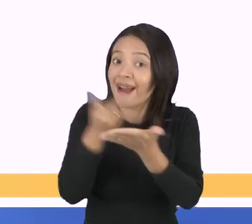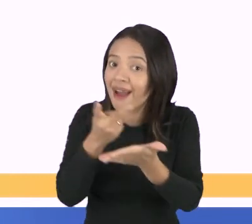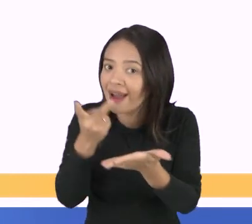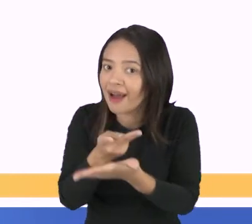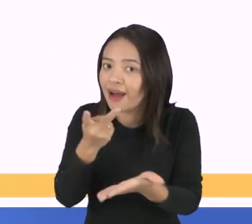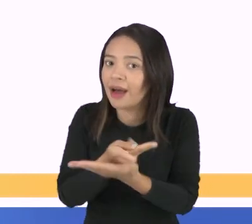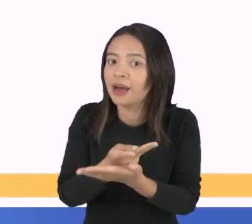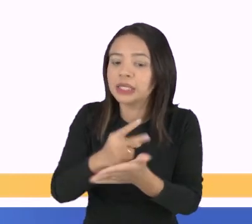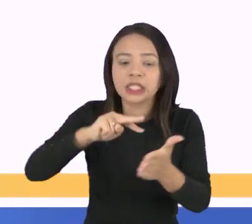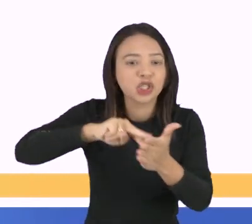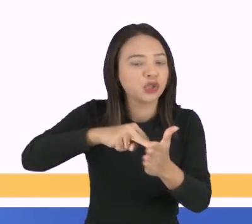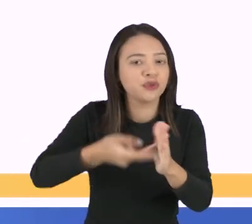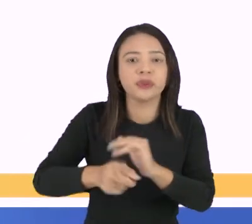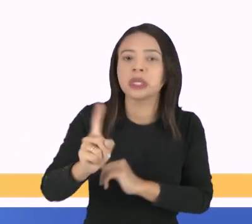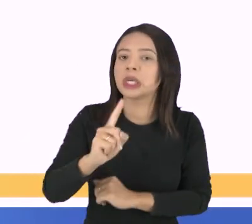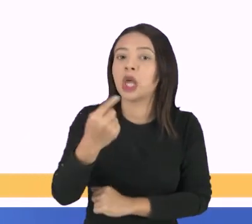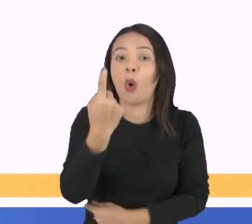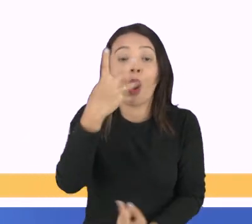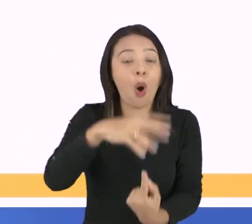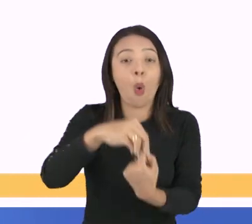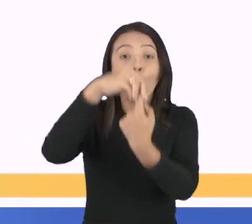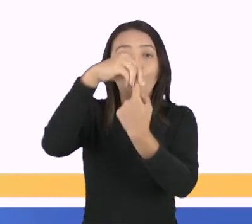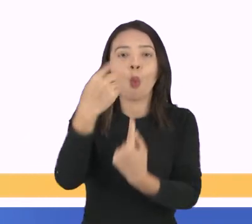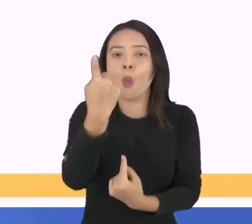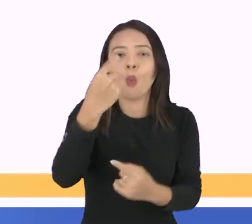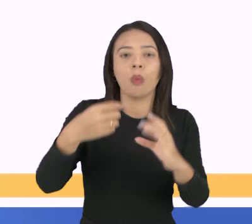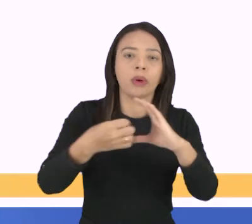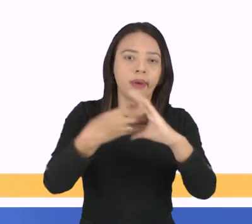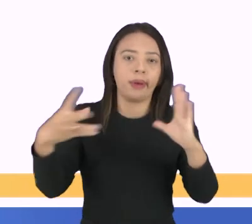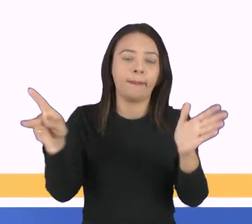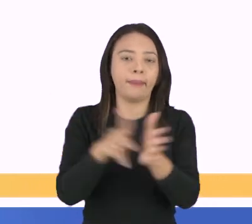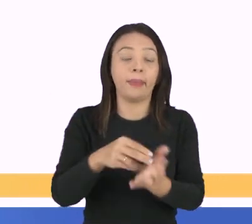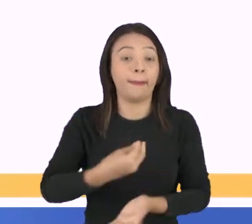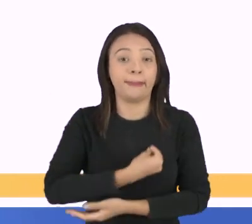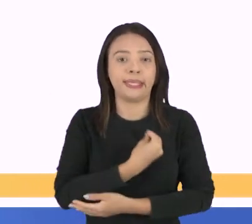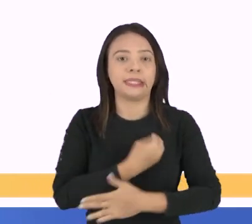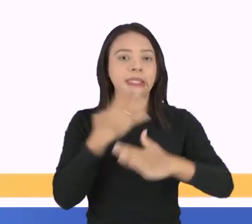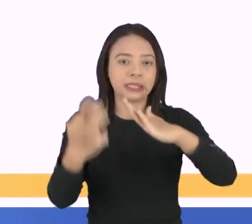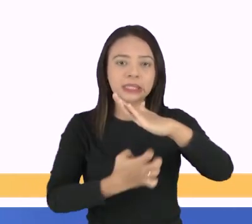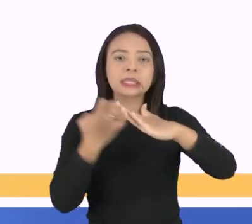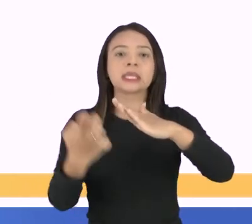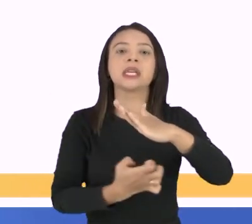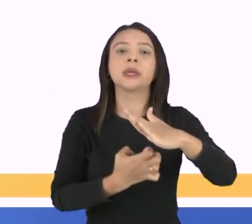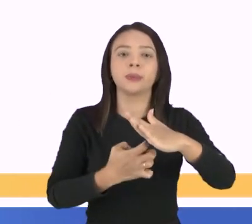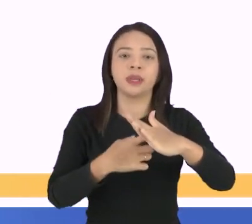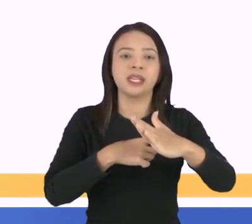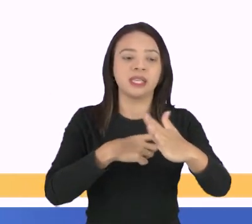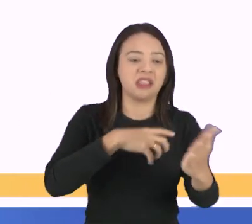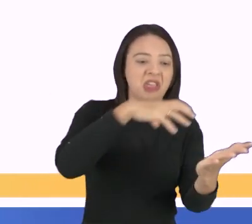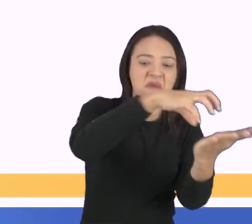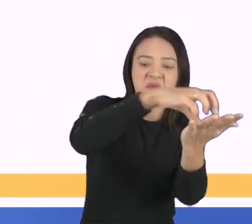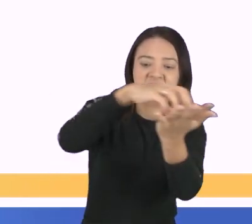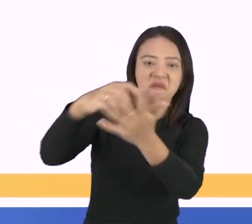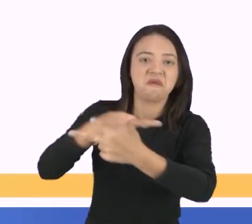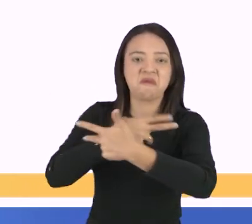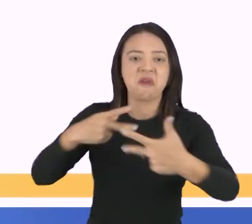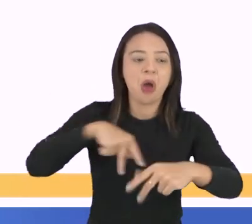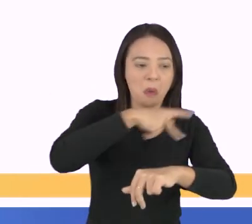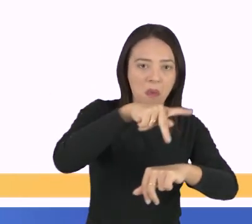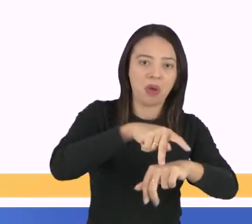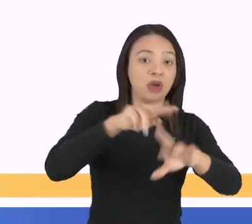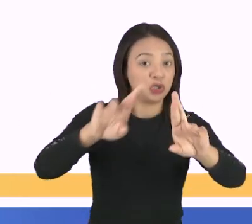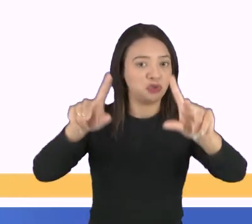se refere a uma característica presente nas empresas multinacionais